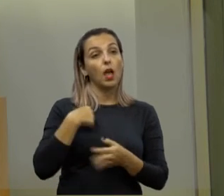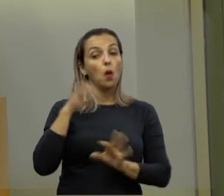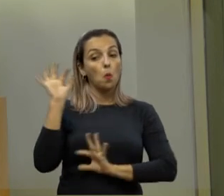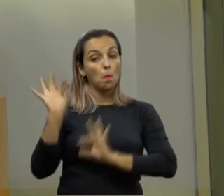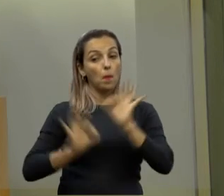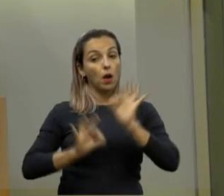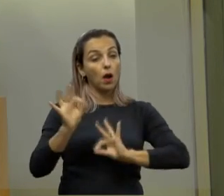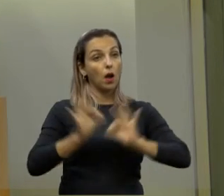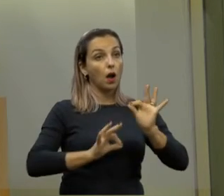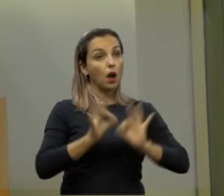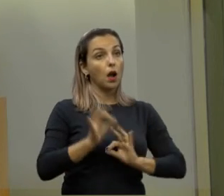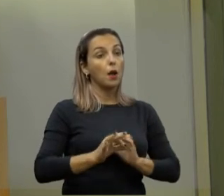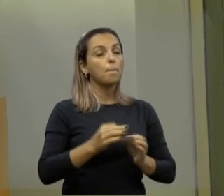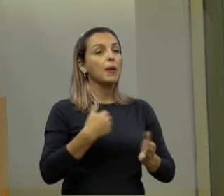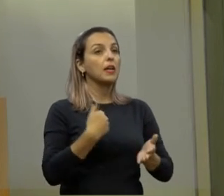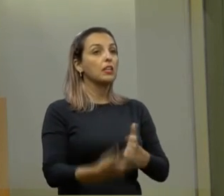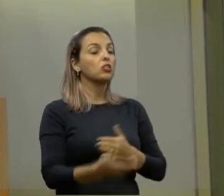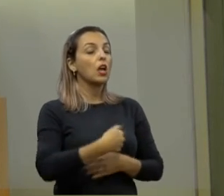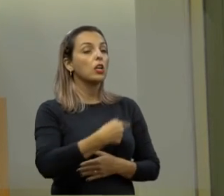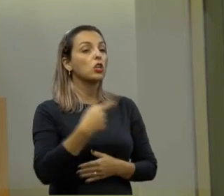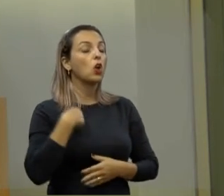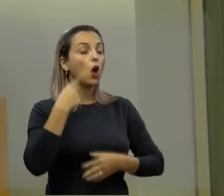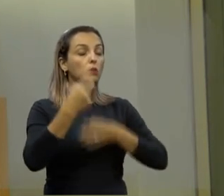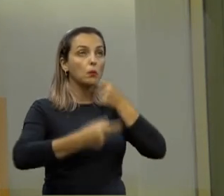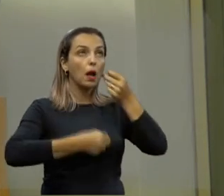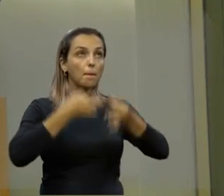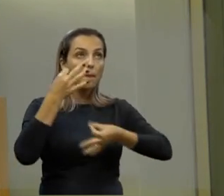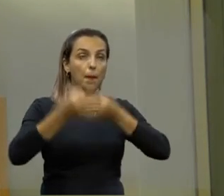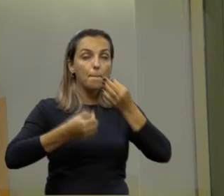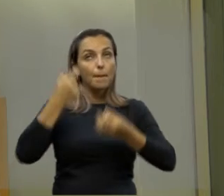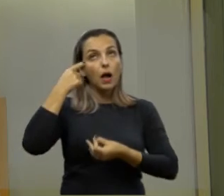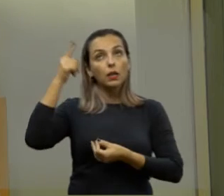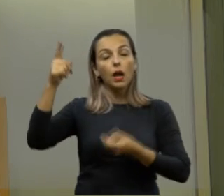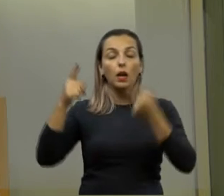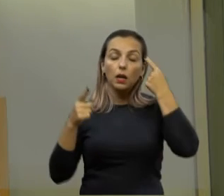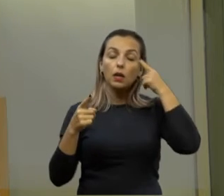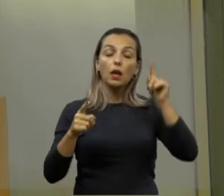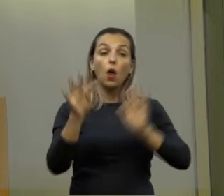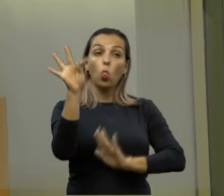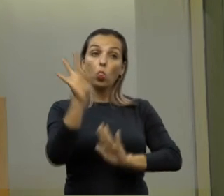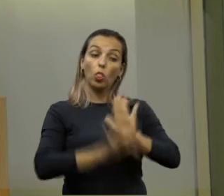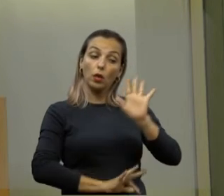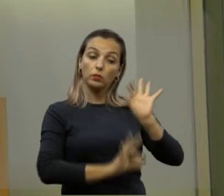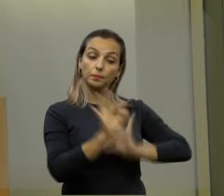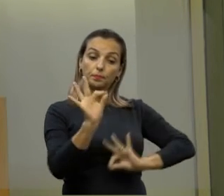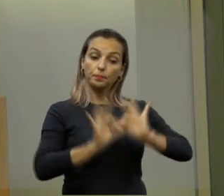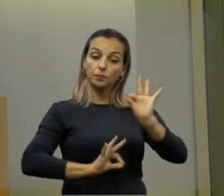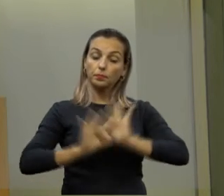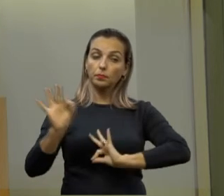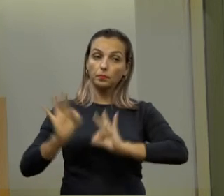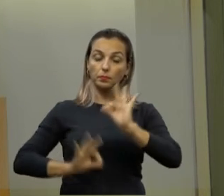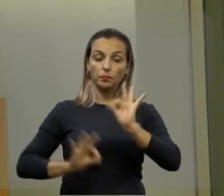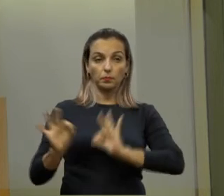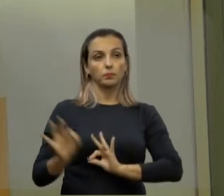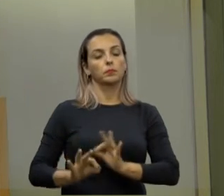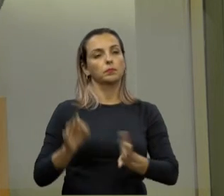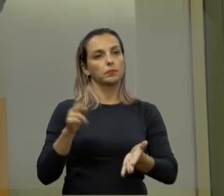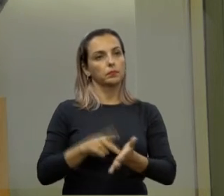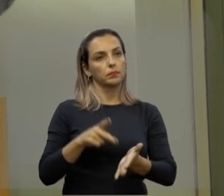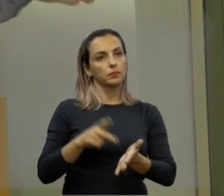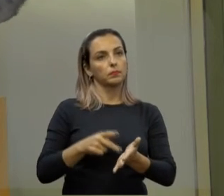preparado para poder deixar quando a gente pudesse expor as nossas ideias e o texto foi construído esse texto que a gente vai ver até agora